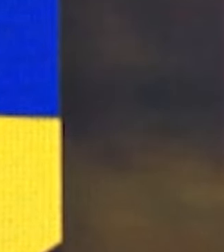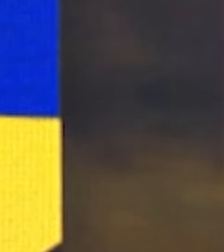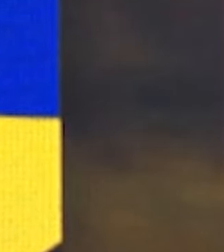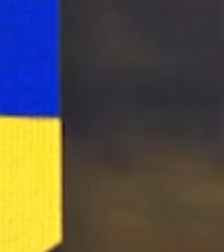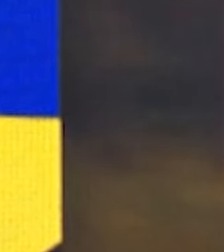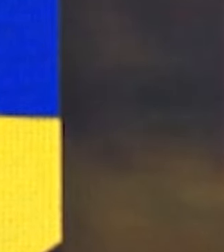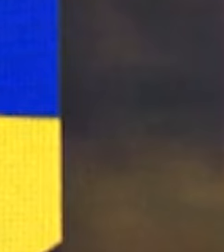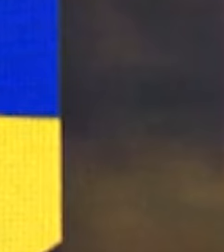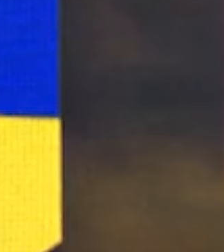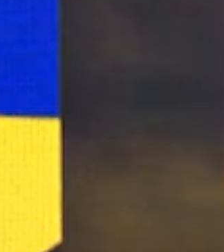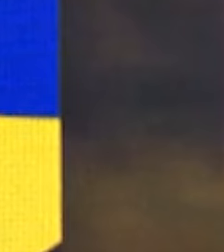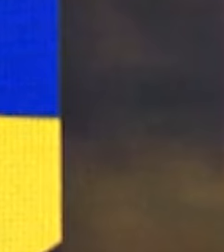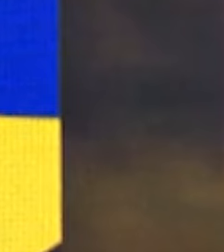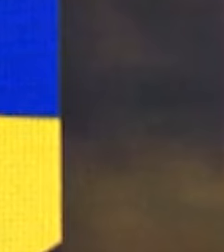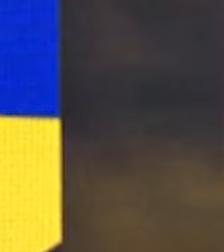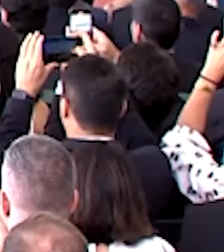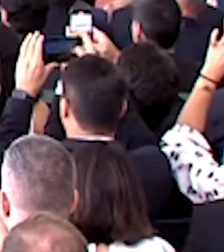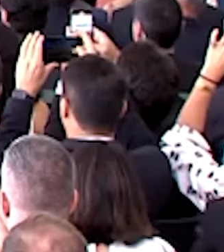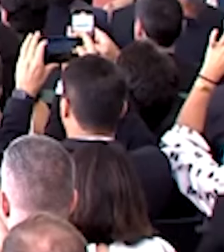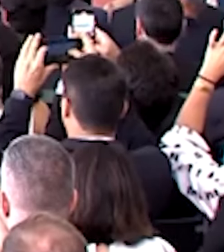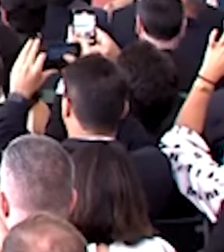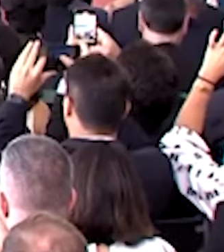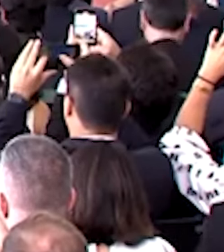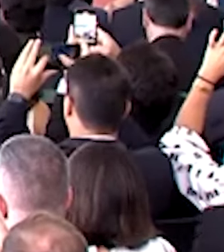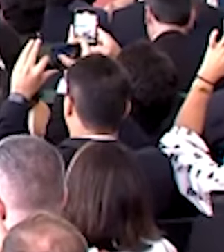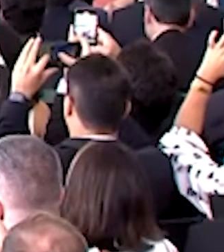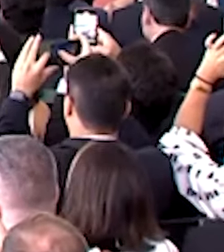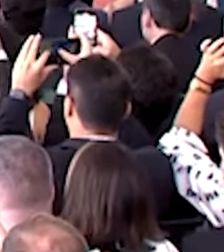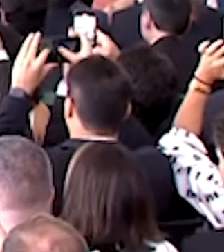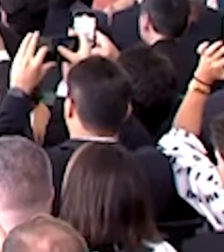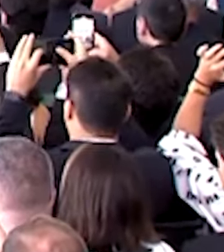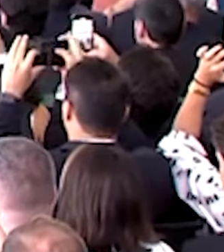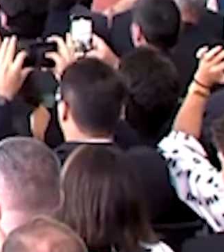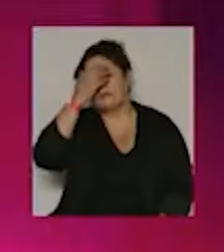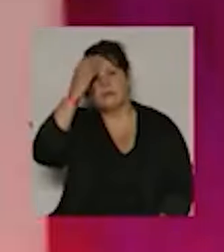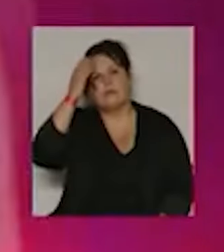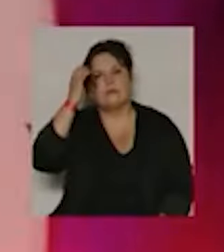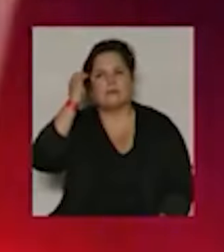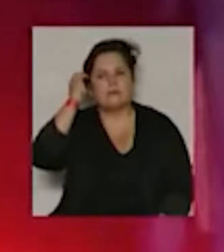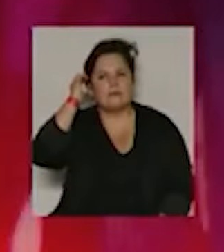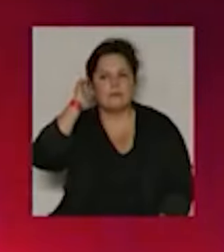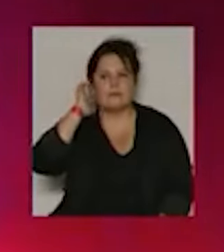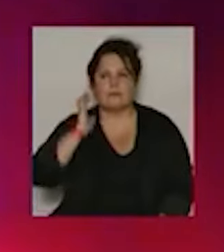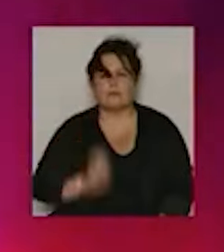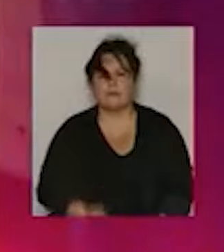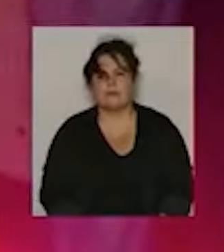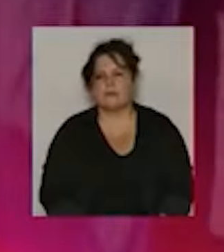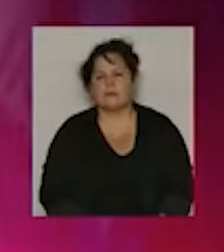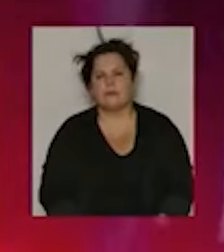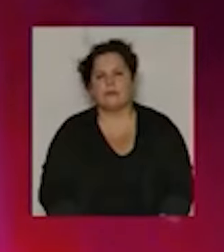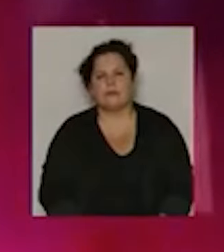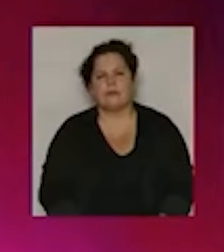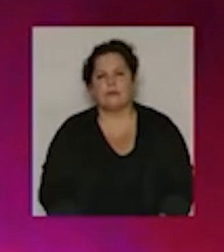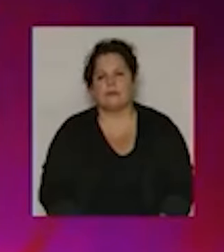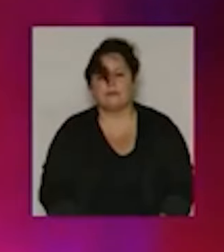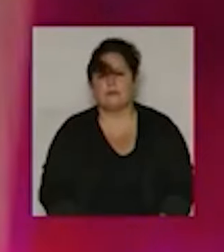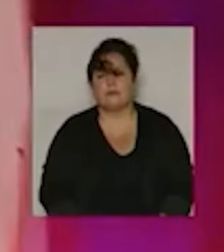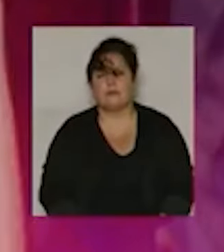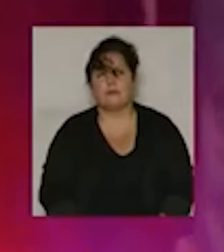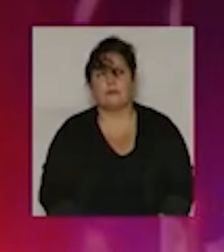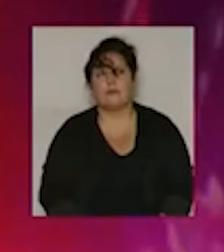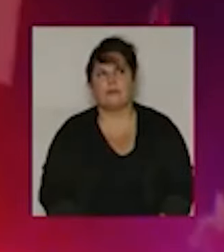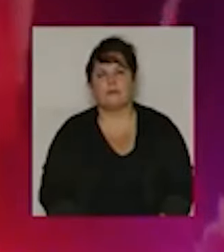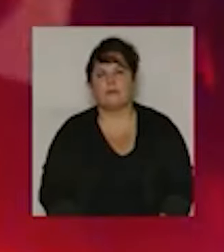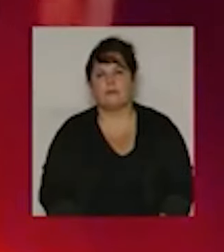visitar o país vizinho em 6 de dezembro onde vai participar da Cúpula do Mercosul orce da oposição frente Ampla superou o candidato